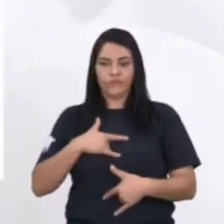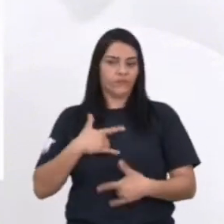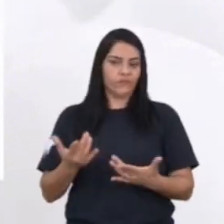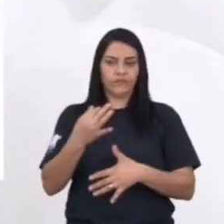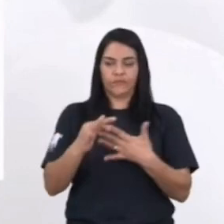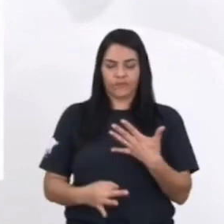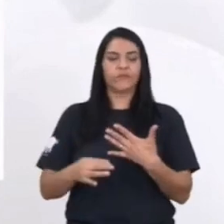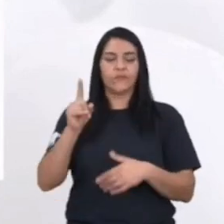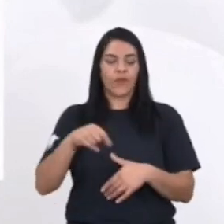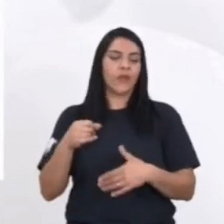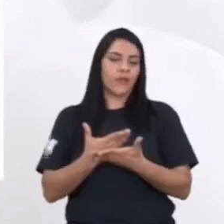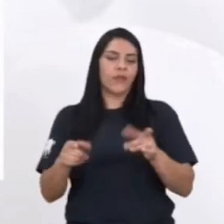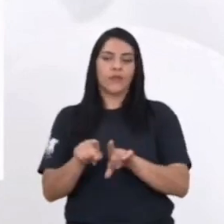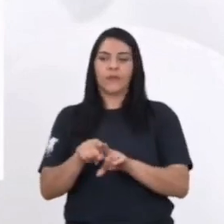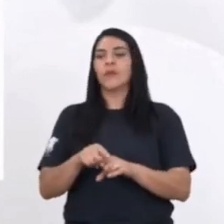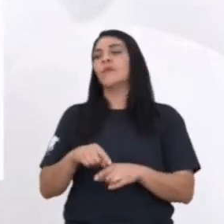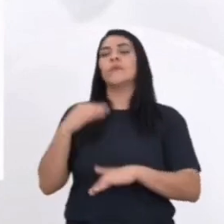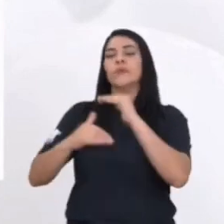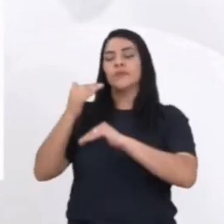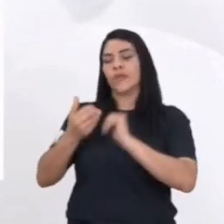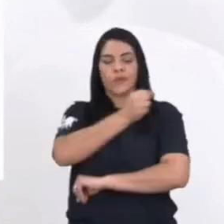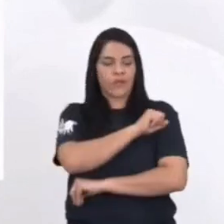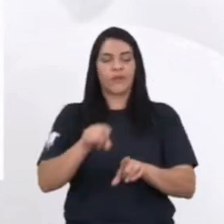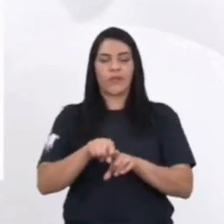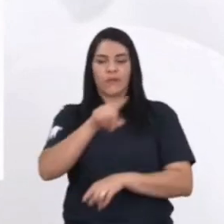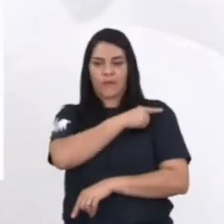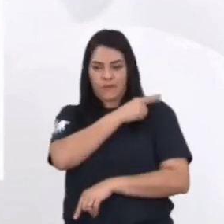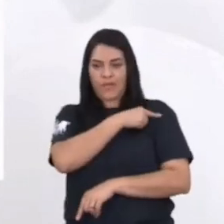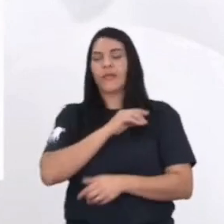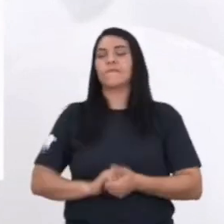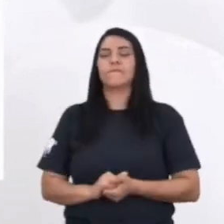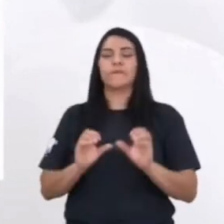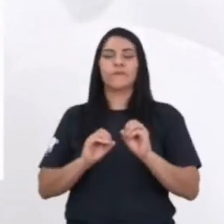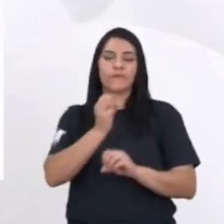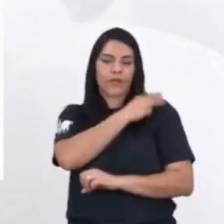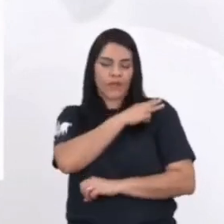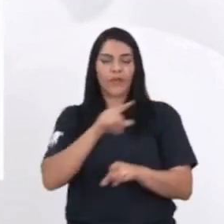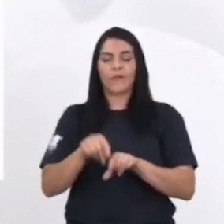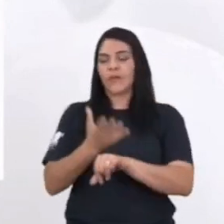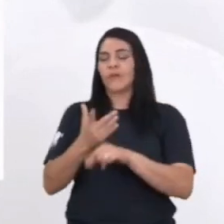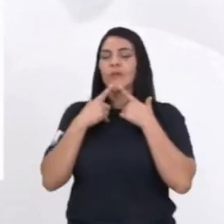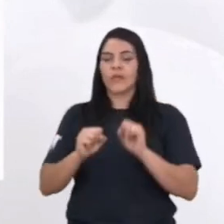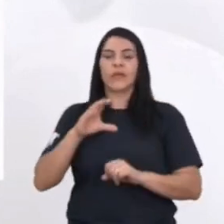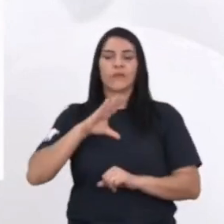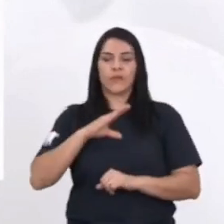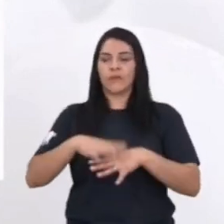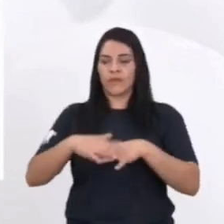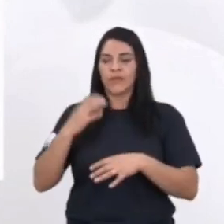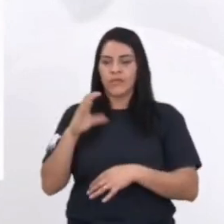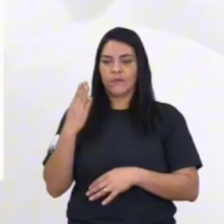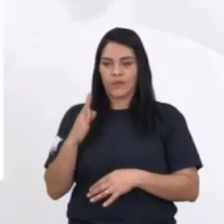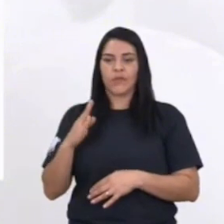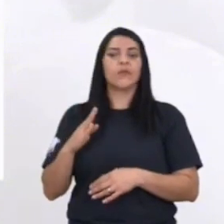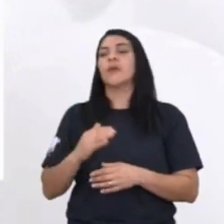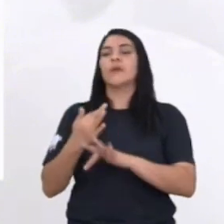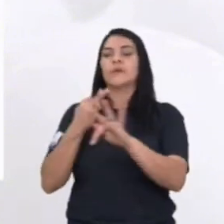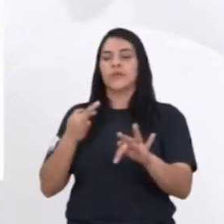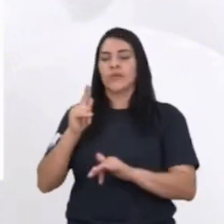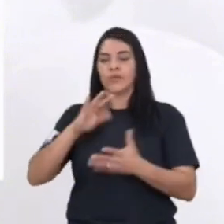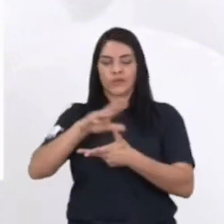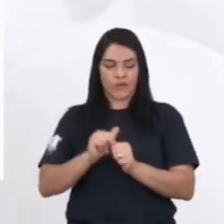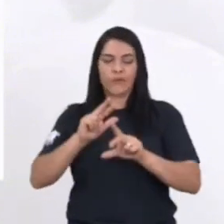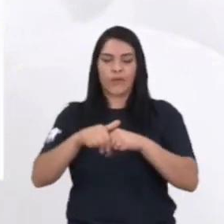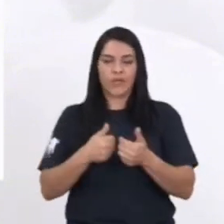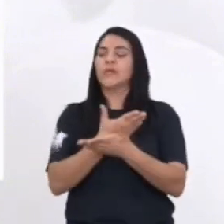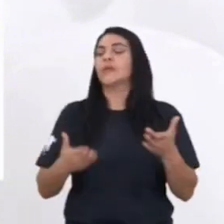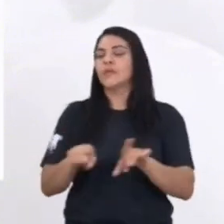é um projeto piloto também que a gente vai desenvolver com o 8º ano e a primeira série do ensino médio, nas disciplinas de língua portuguesa, matemática, ciências, biologia, física e geografia,